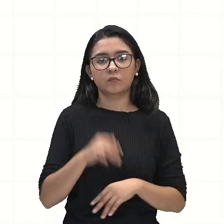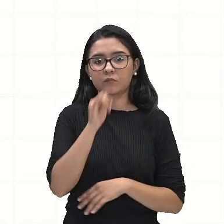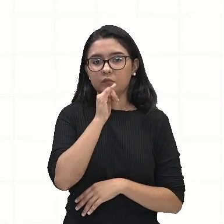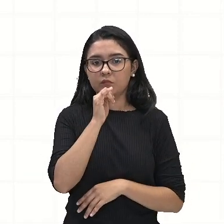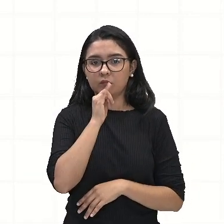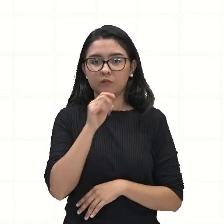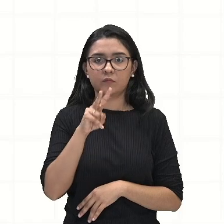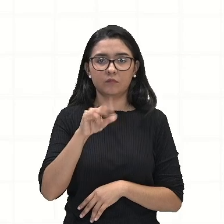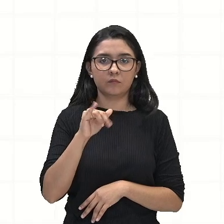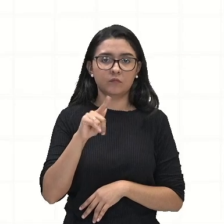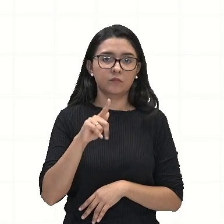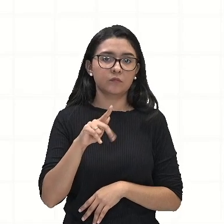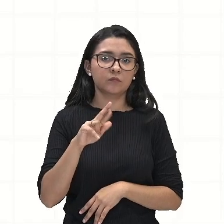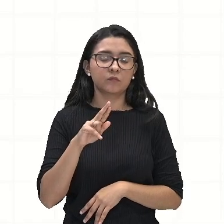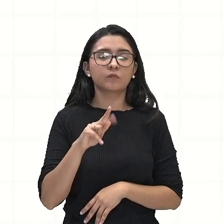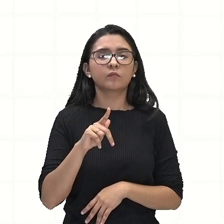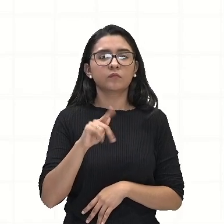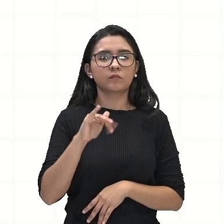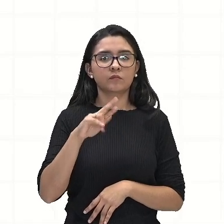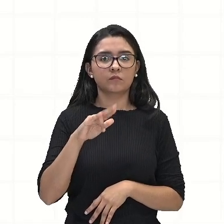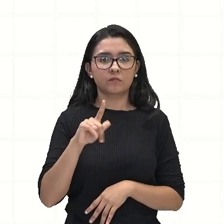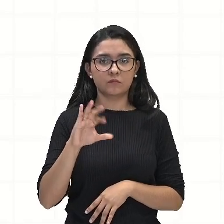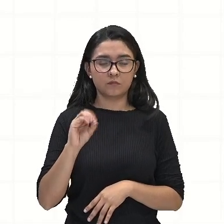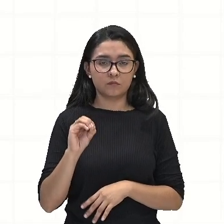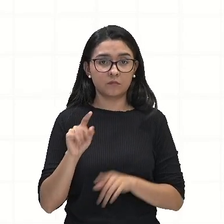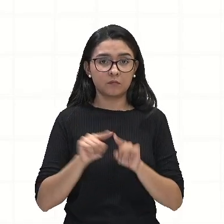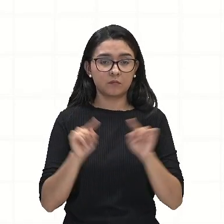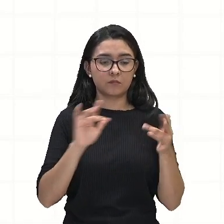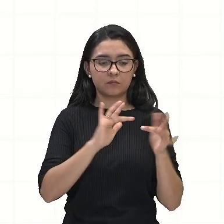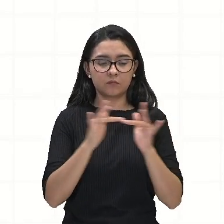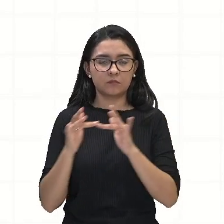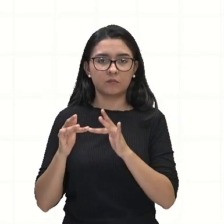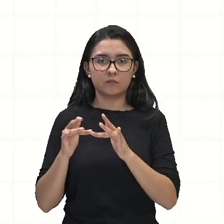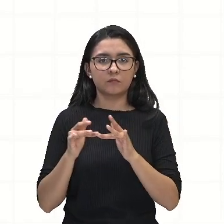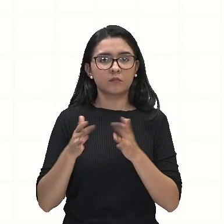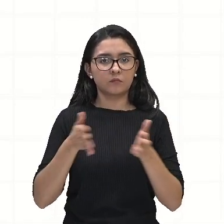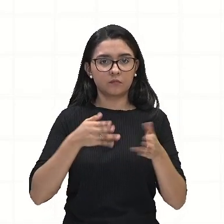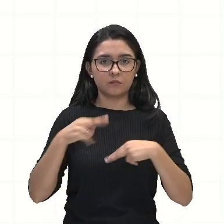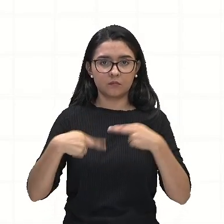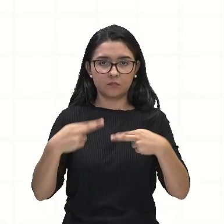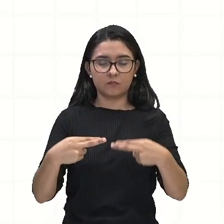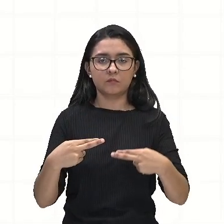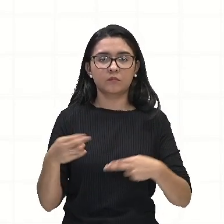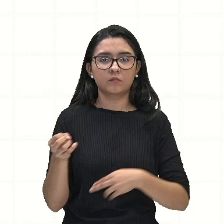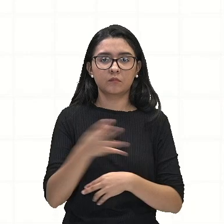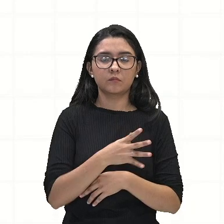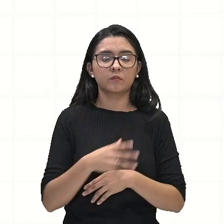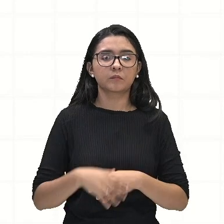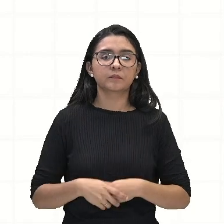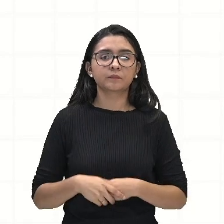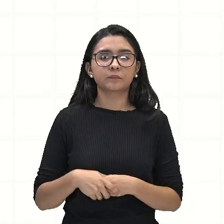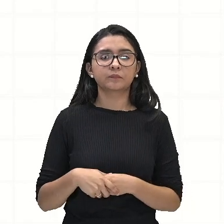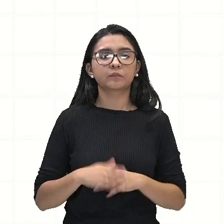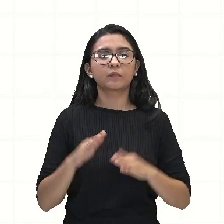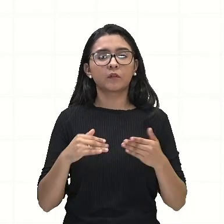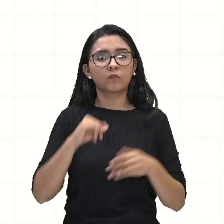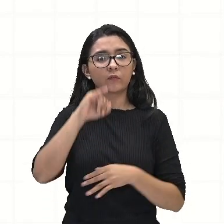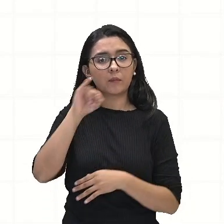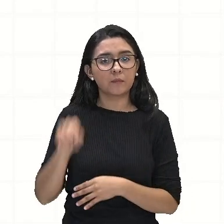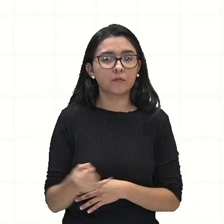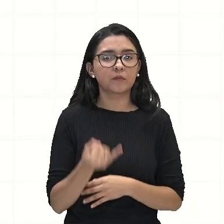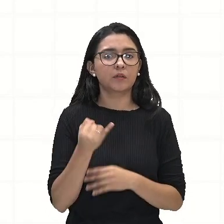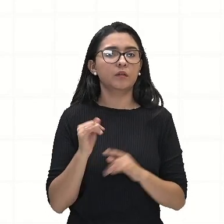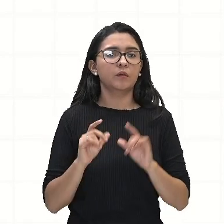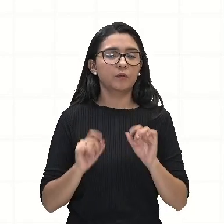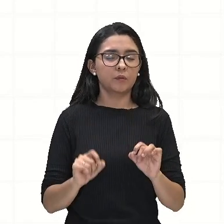exemplo. Já dentro do contexto do Renascimento, esses mecenas eles vão ali aproveitar a situação,